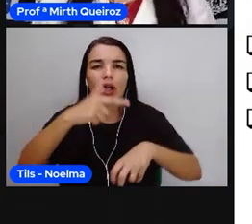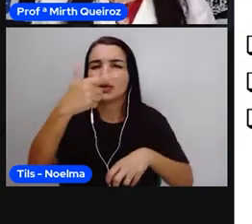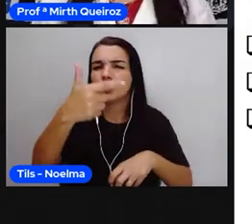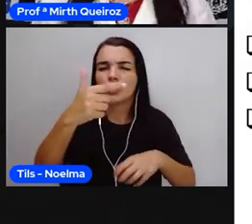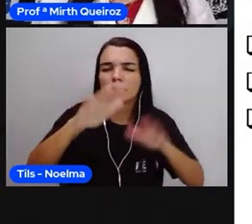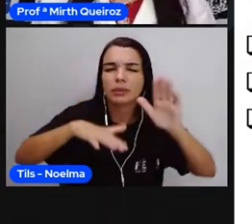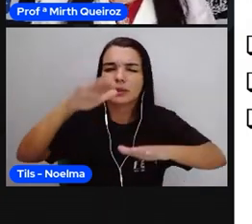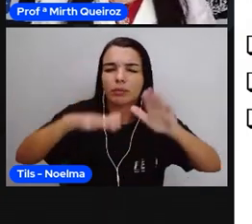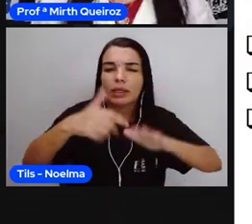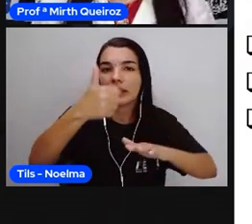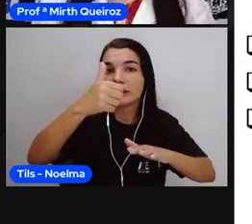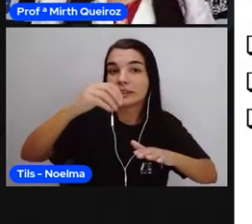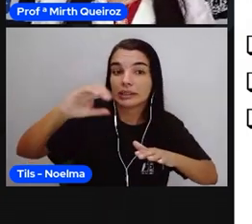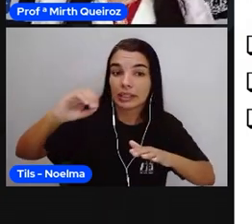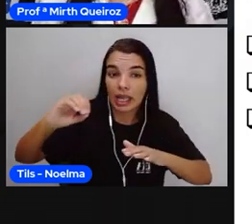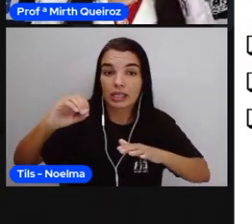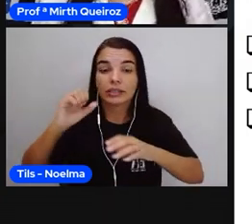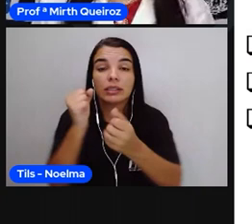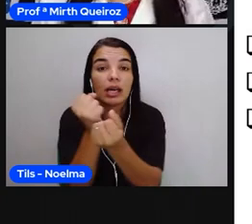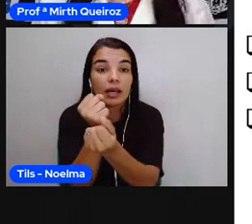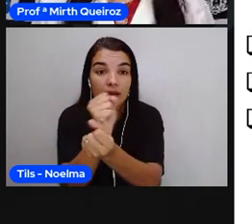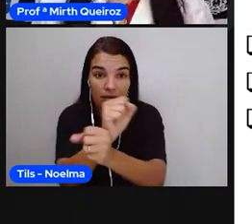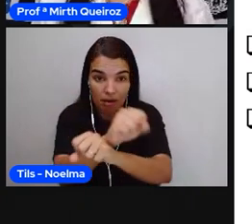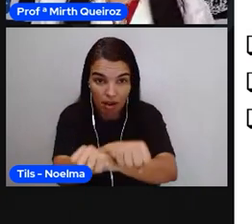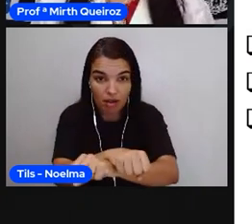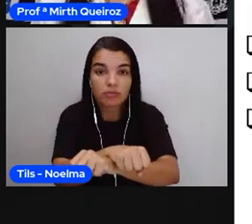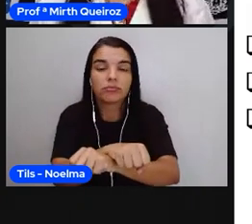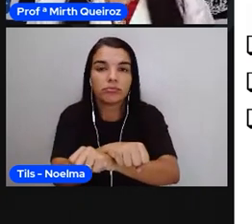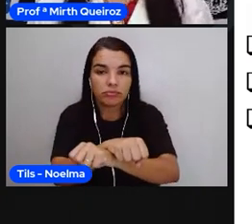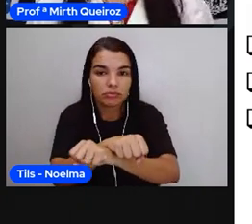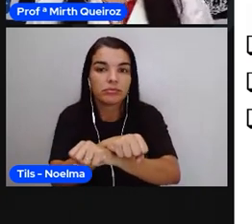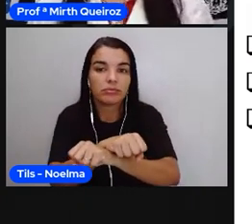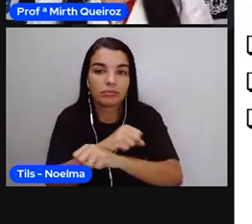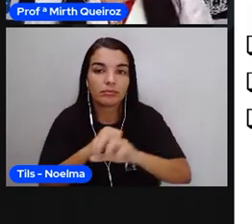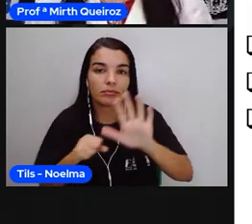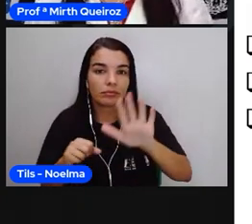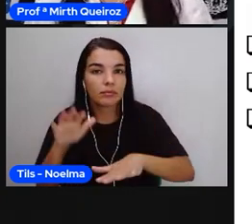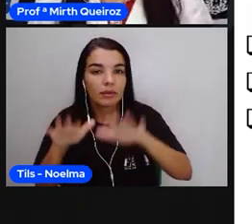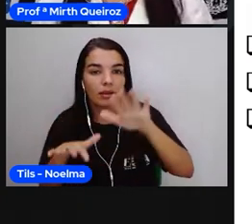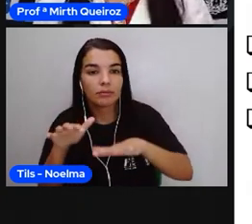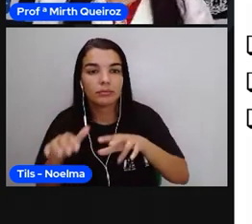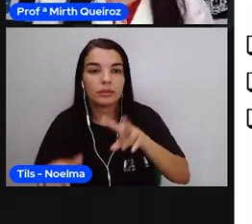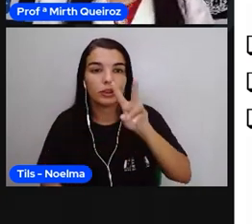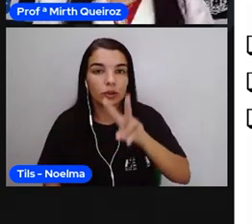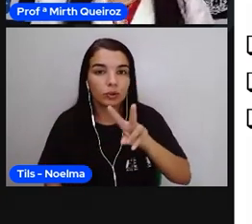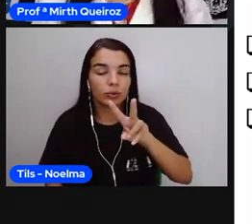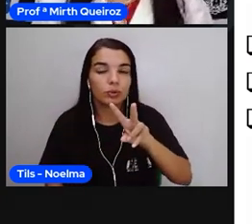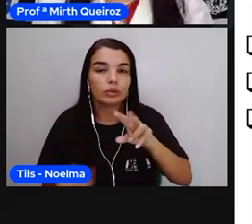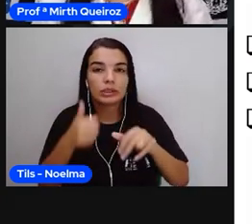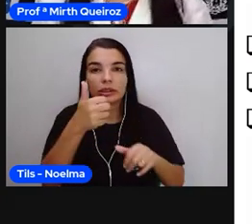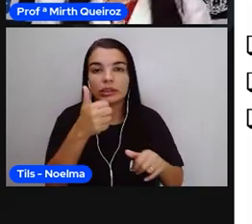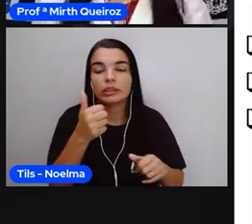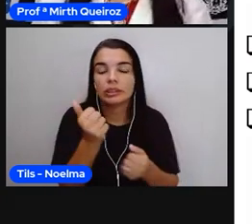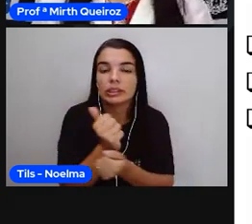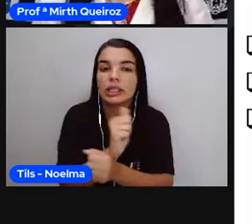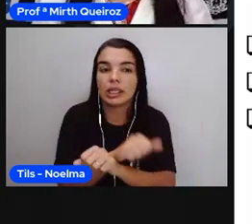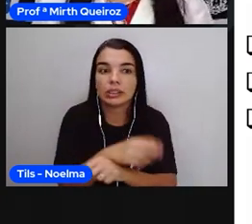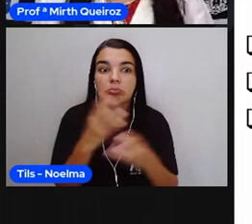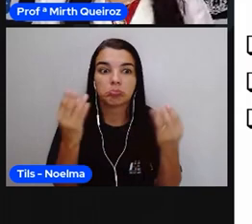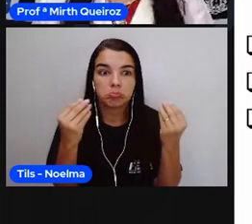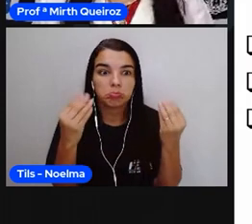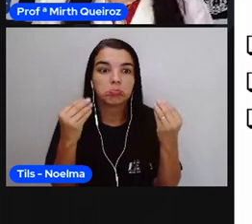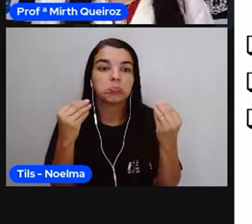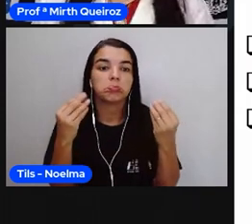cada 10 cativos que se tinha, duas pessoas a cada 10 escravos eram crianças